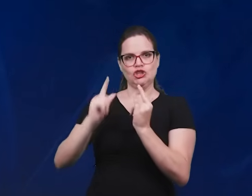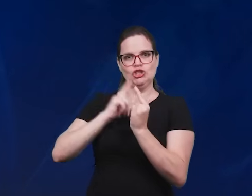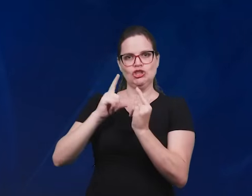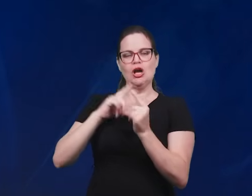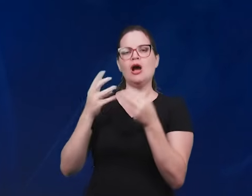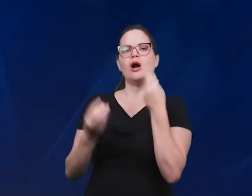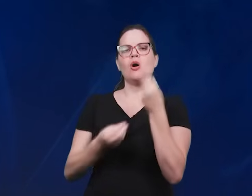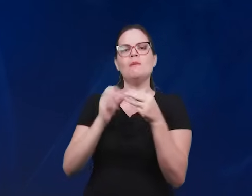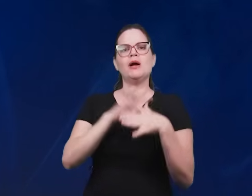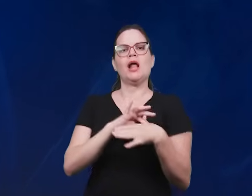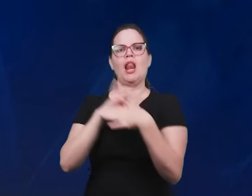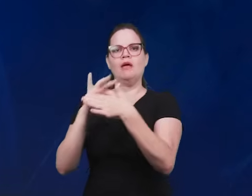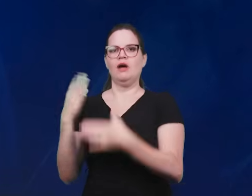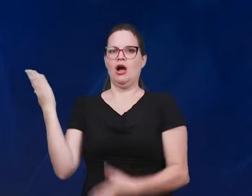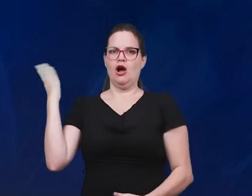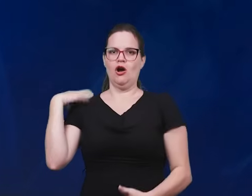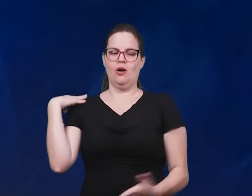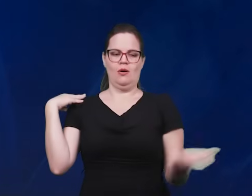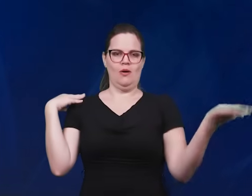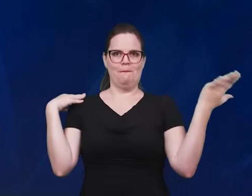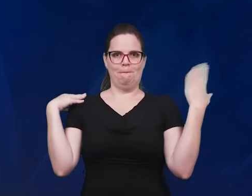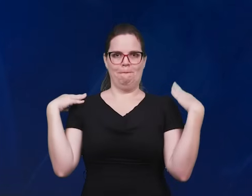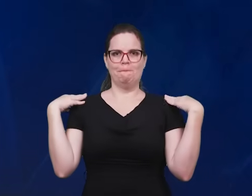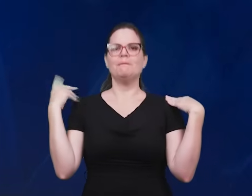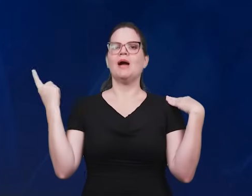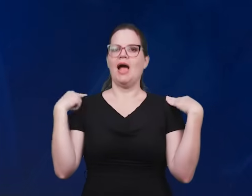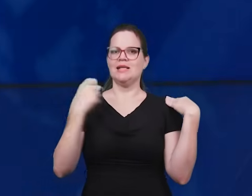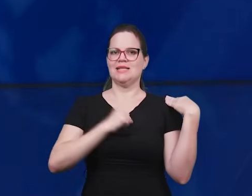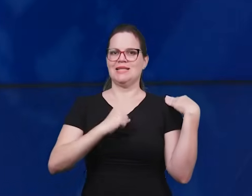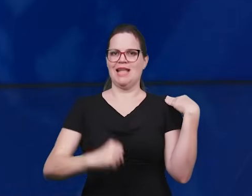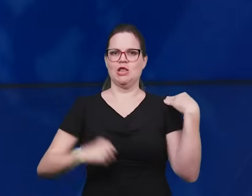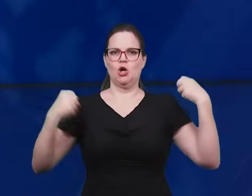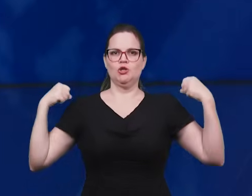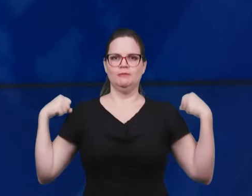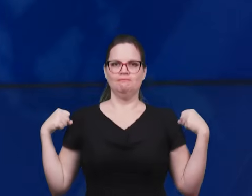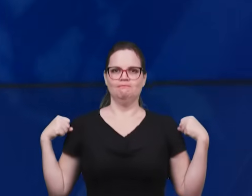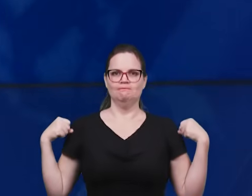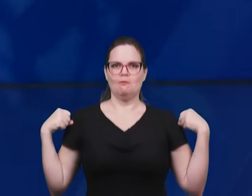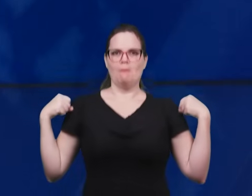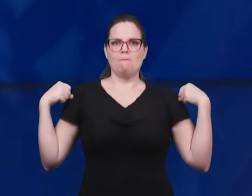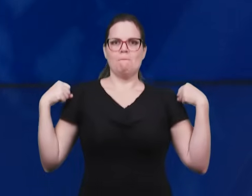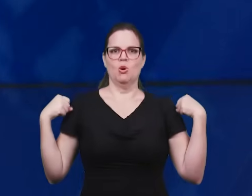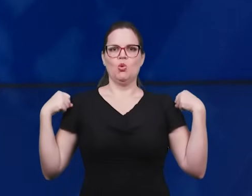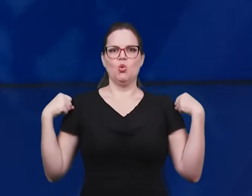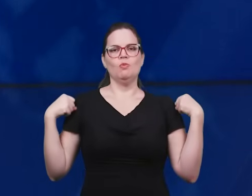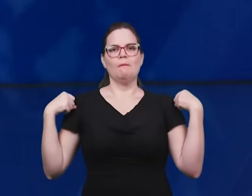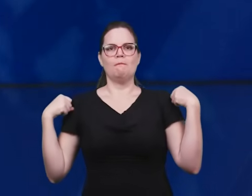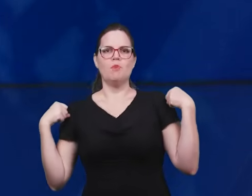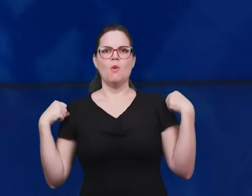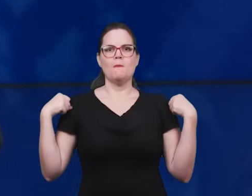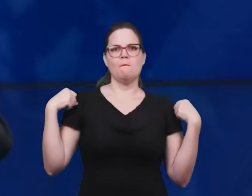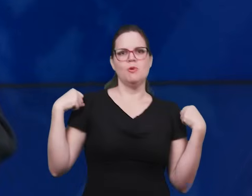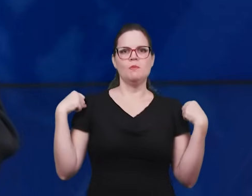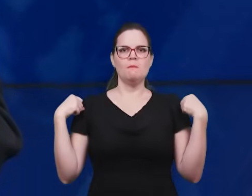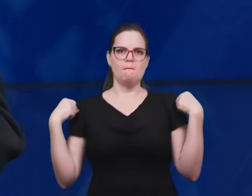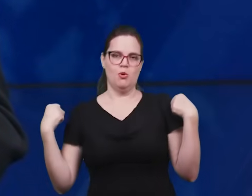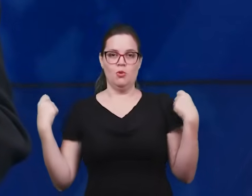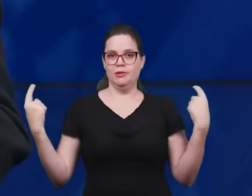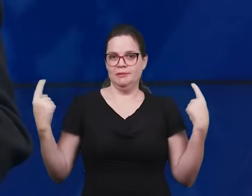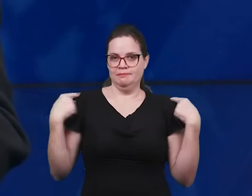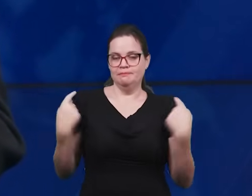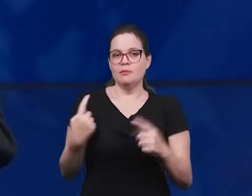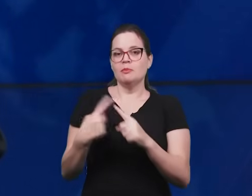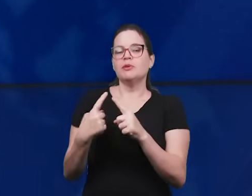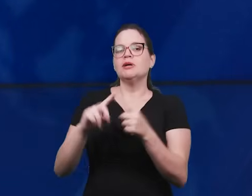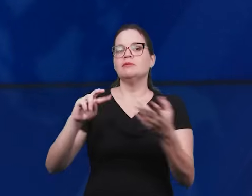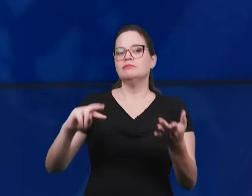ser transportados sobre os ombros dos sacerdotes. Assim como a Arca da Aliança, aquilo que representava a